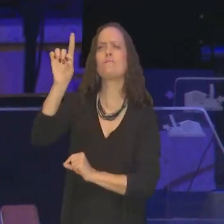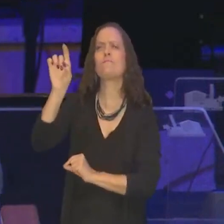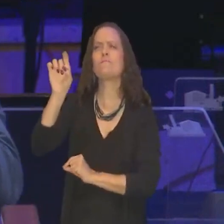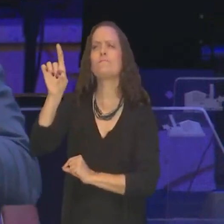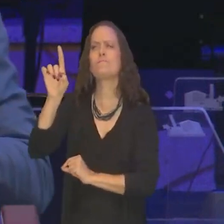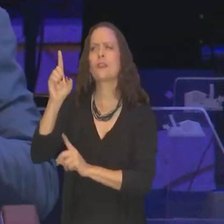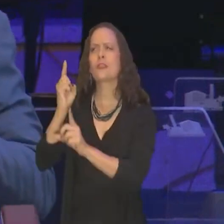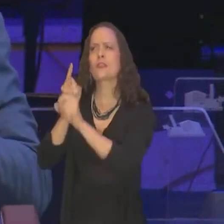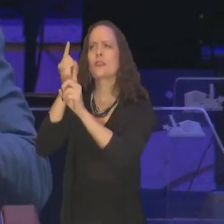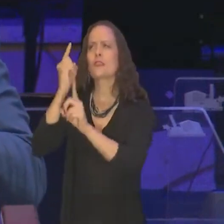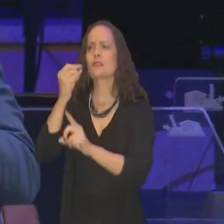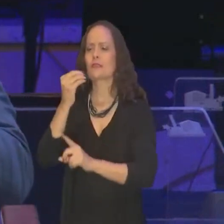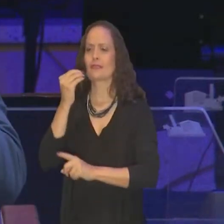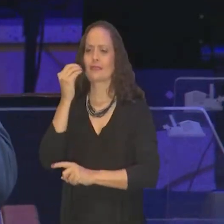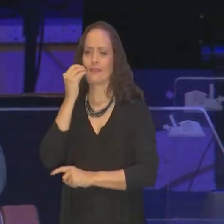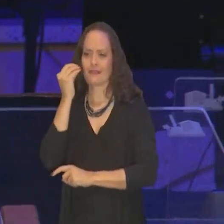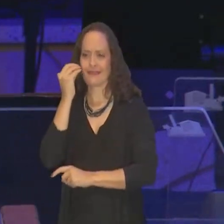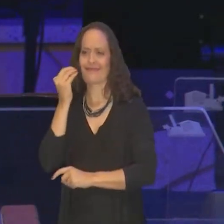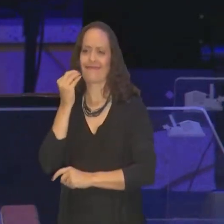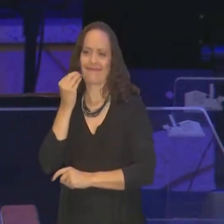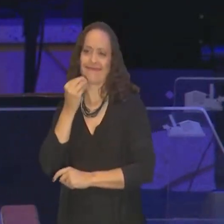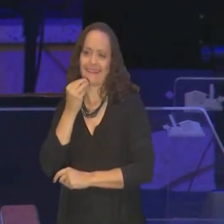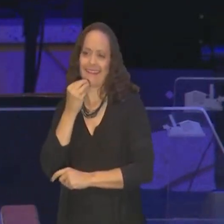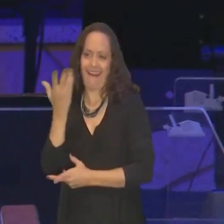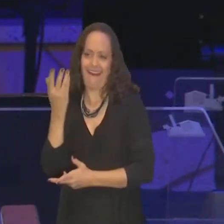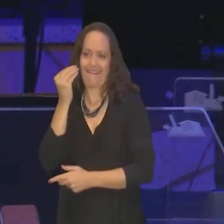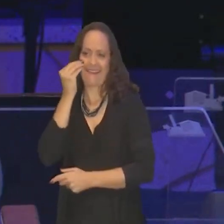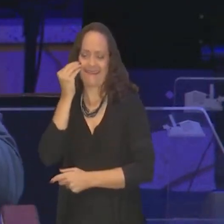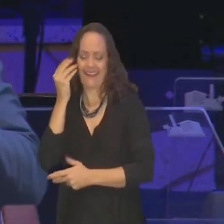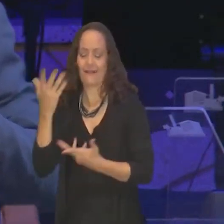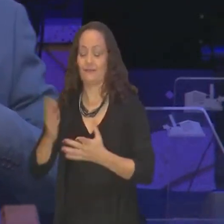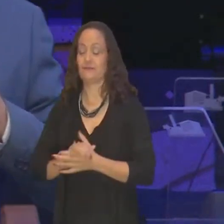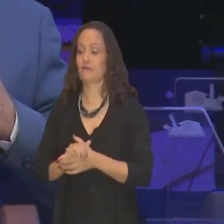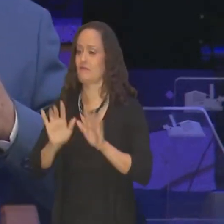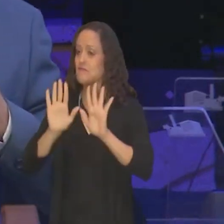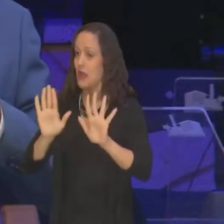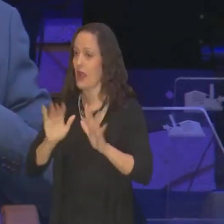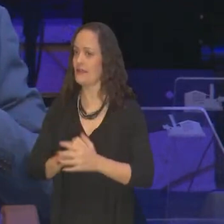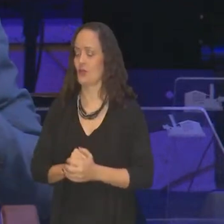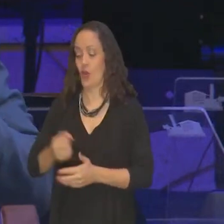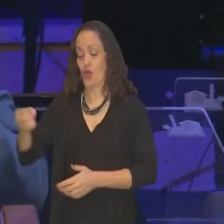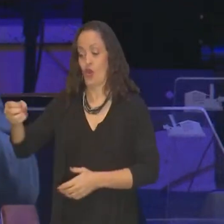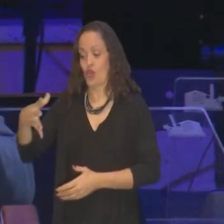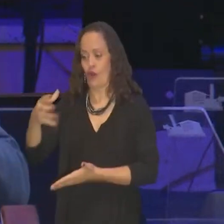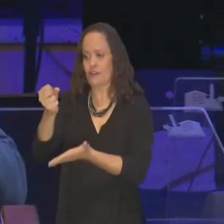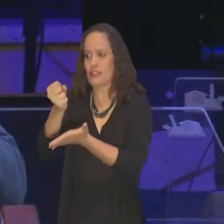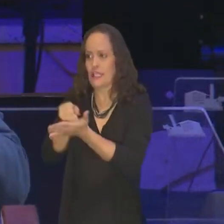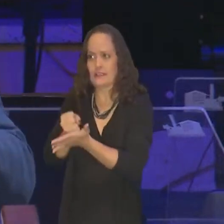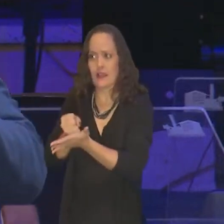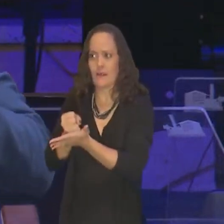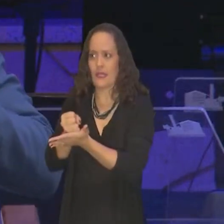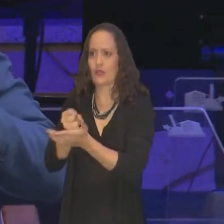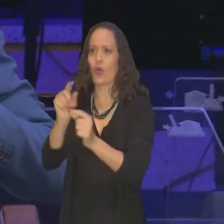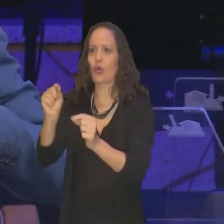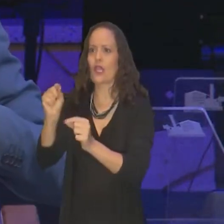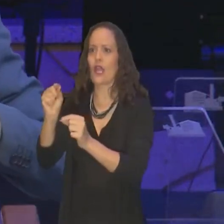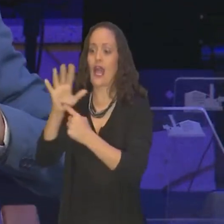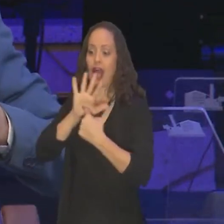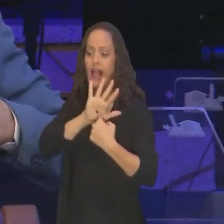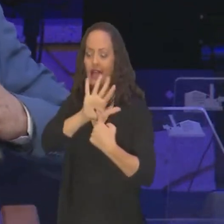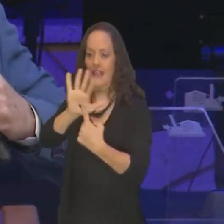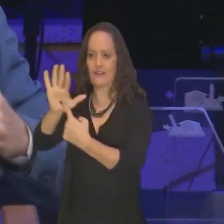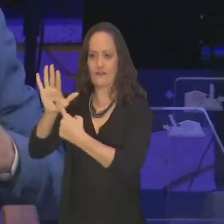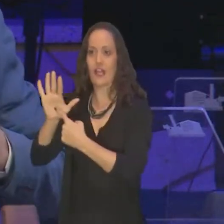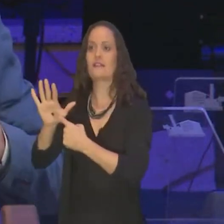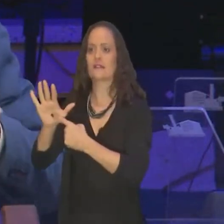esta ideia de prever o futuro. O Novo Testamento trabalha muito com a ideia de que a revelação e a profecia,